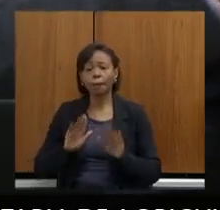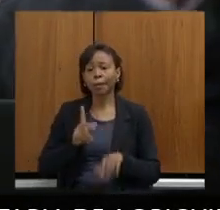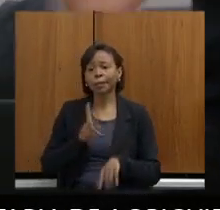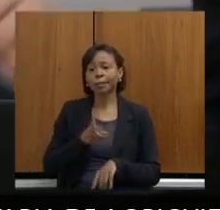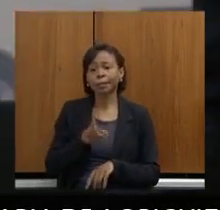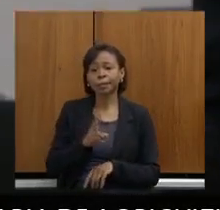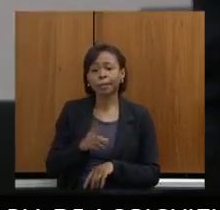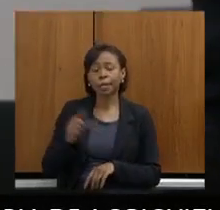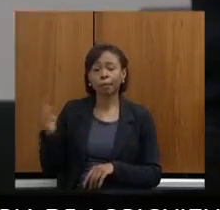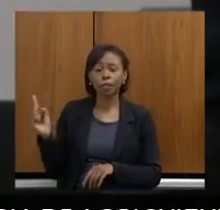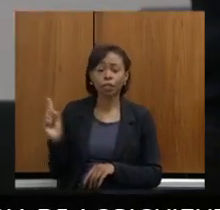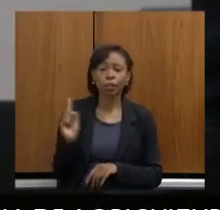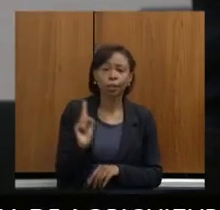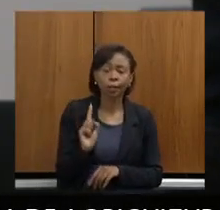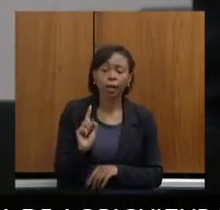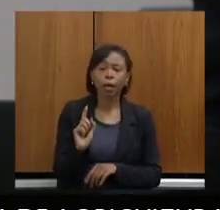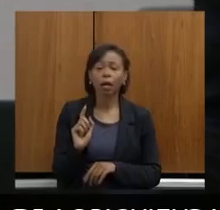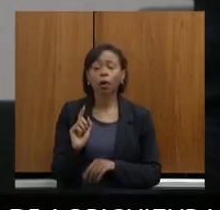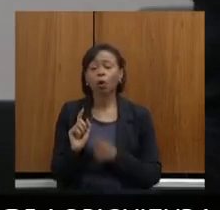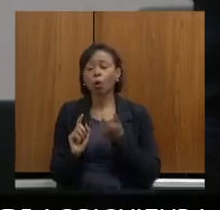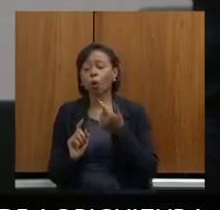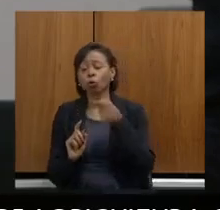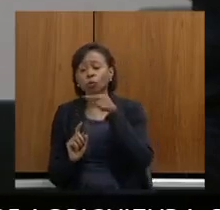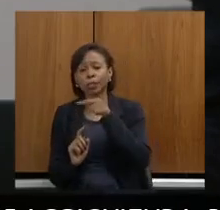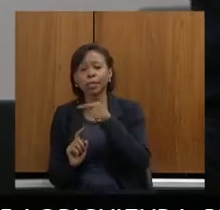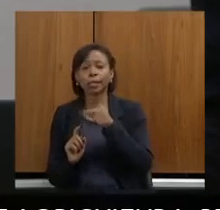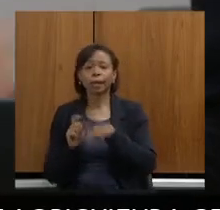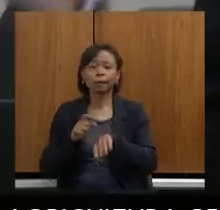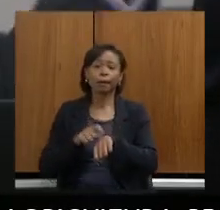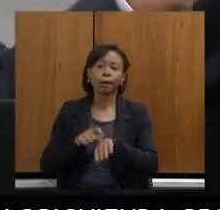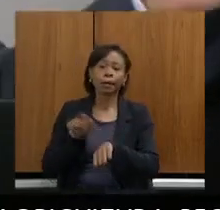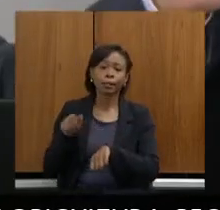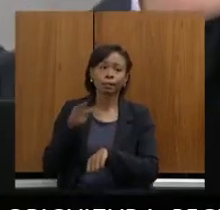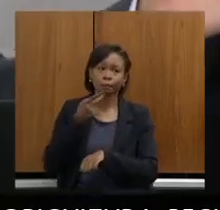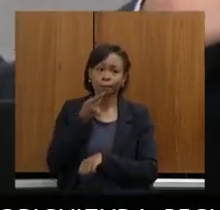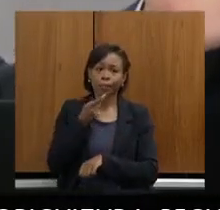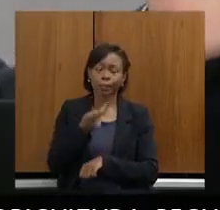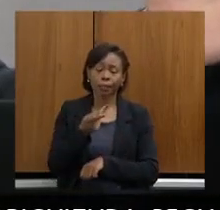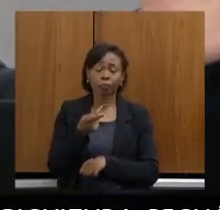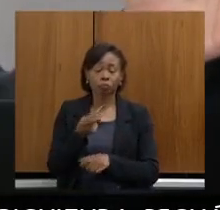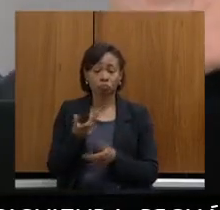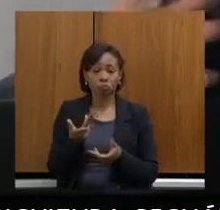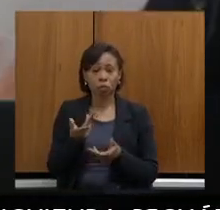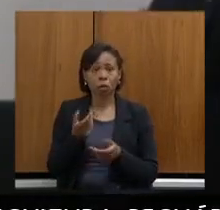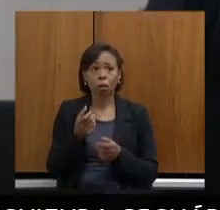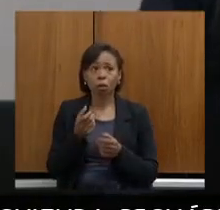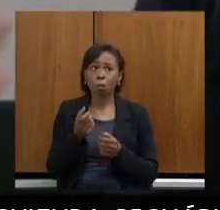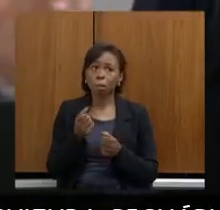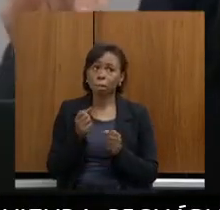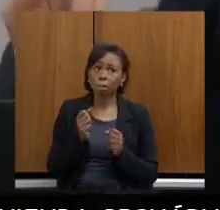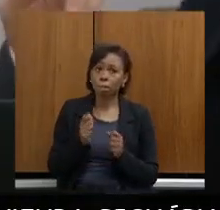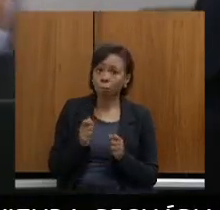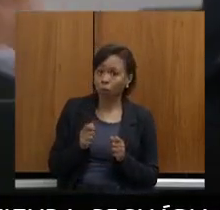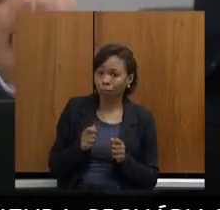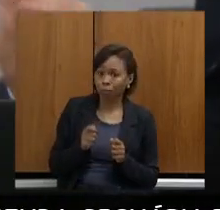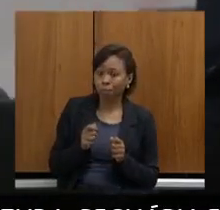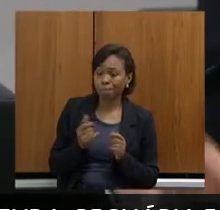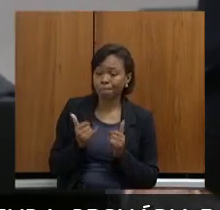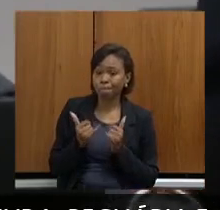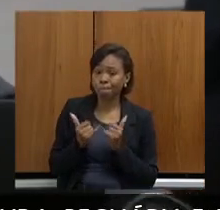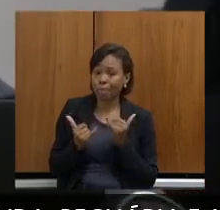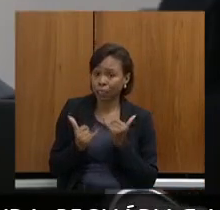ia fazer estava chegando a proximidade da fala da vossa excelência' e poderia até parecer isso mas pode ter certeza